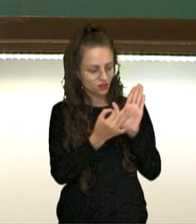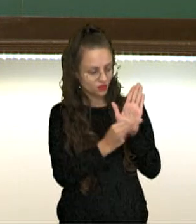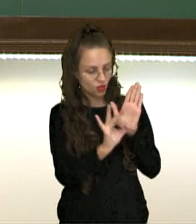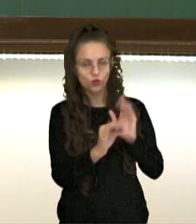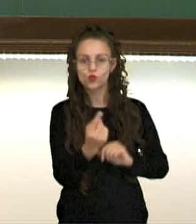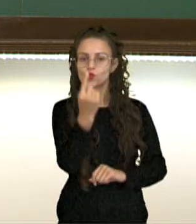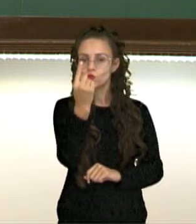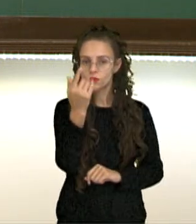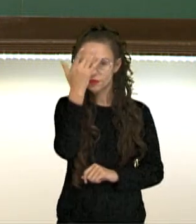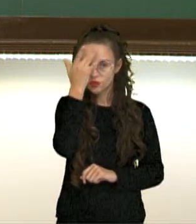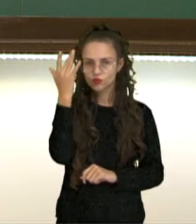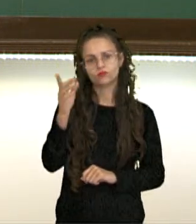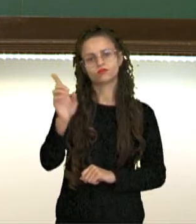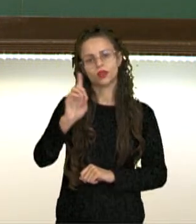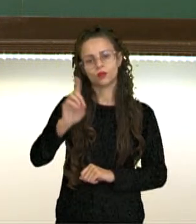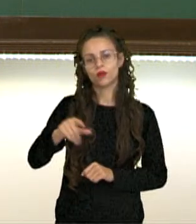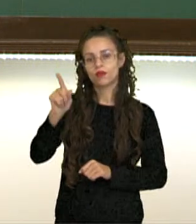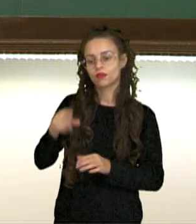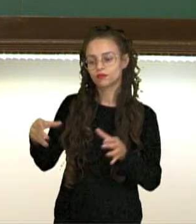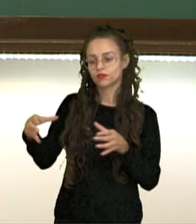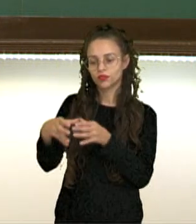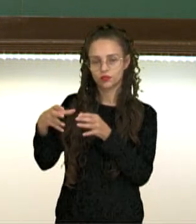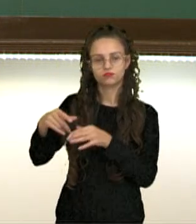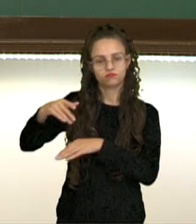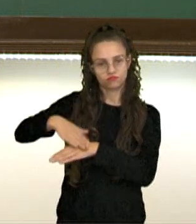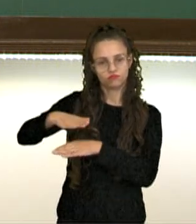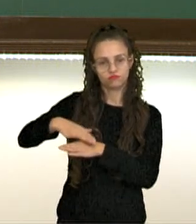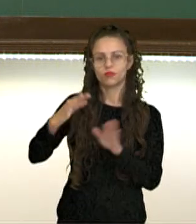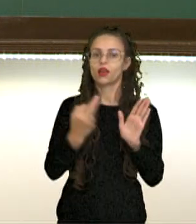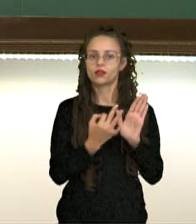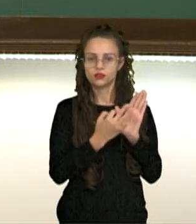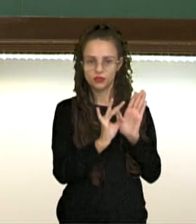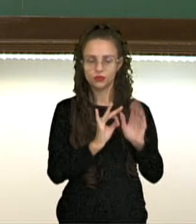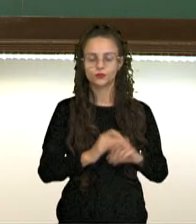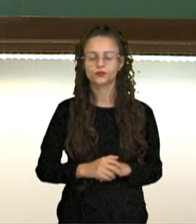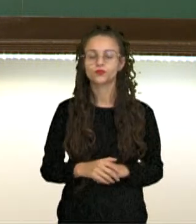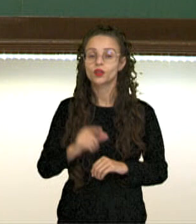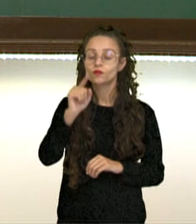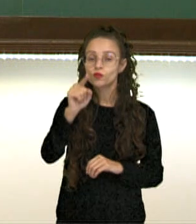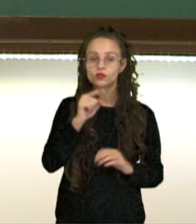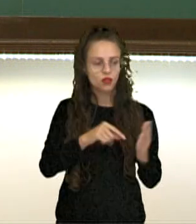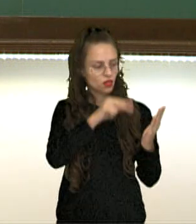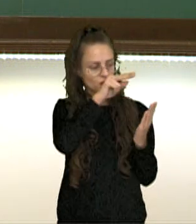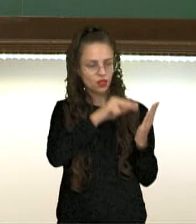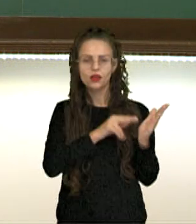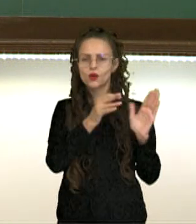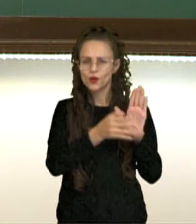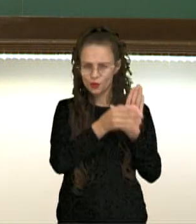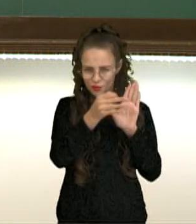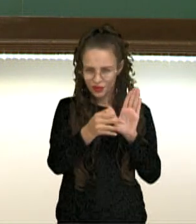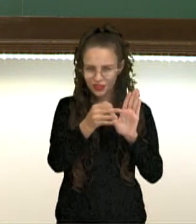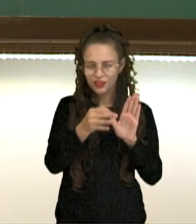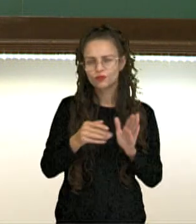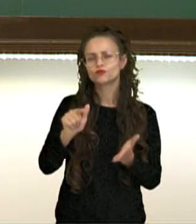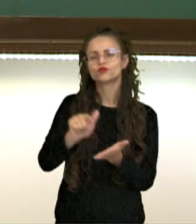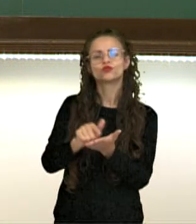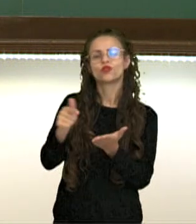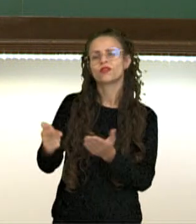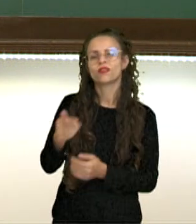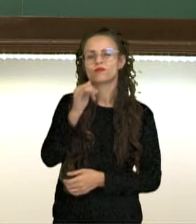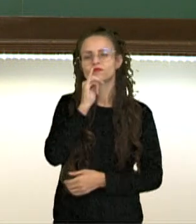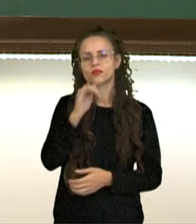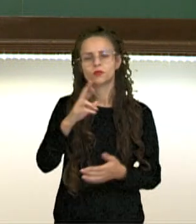mas sim por uma equipe de editorialistas. Então, quando você lê o editorial num veículo de comunicação como